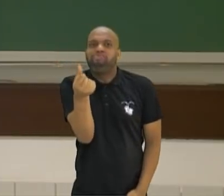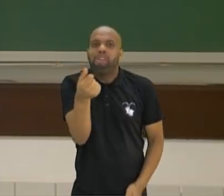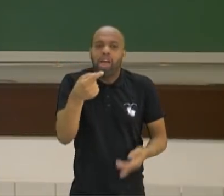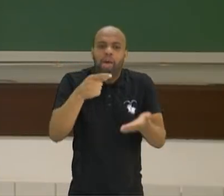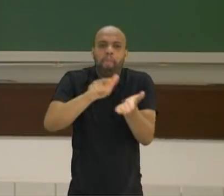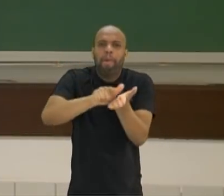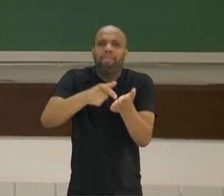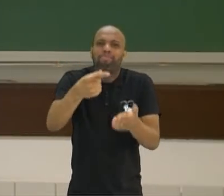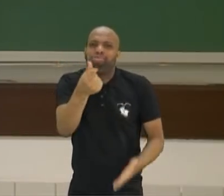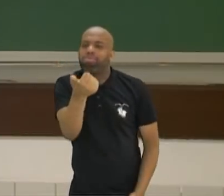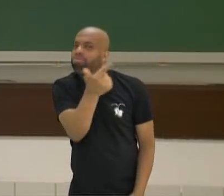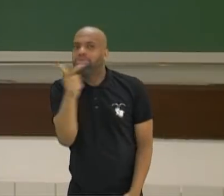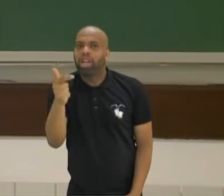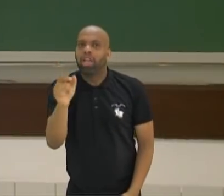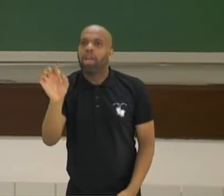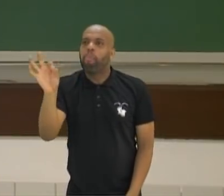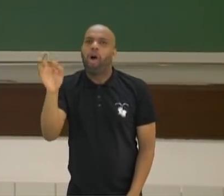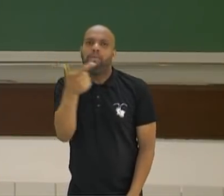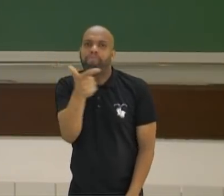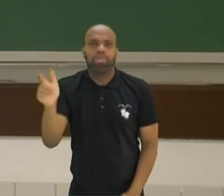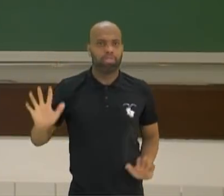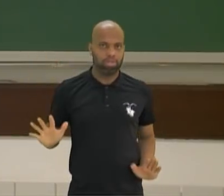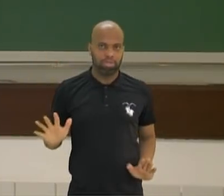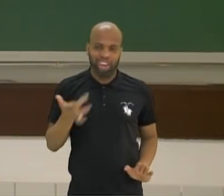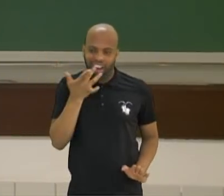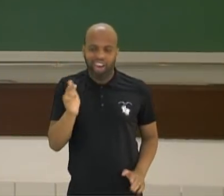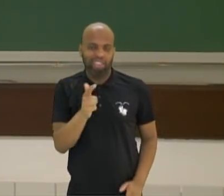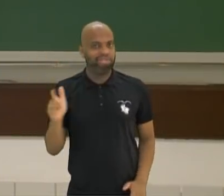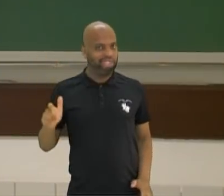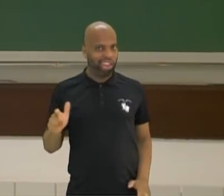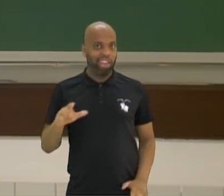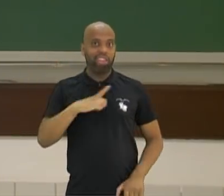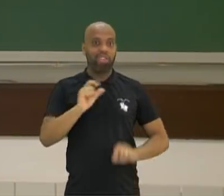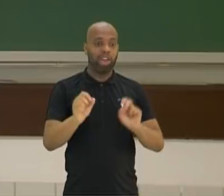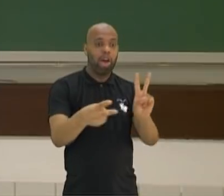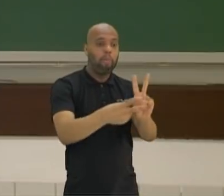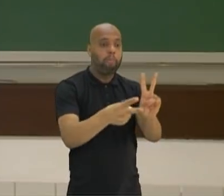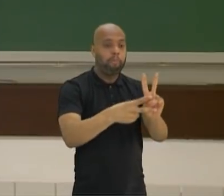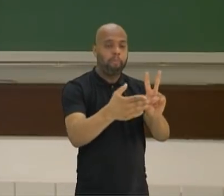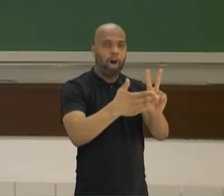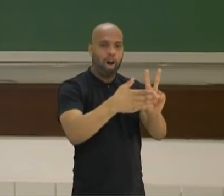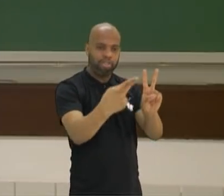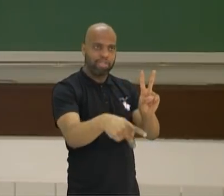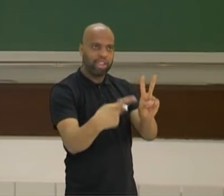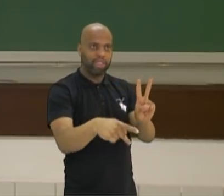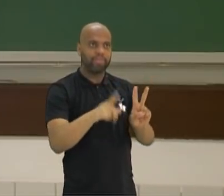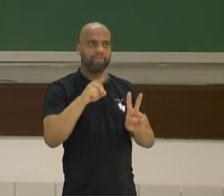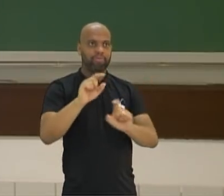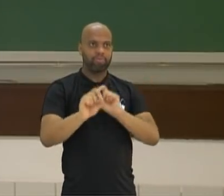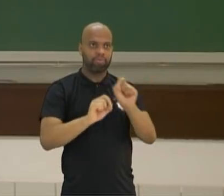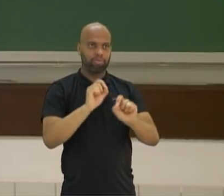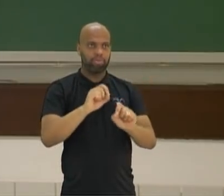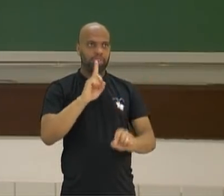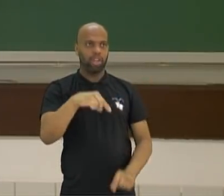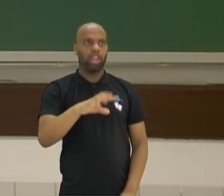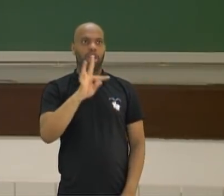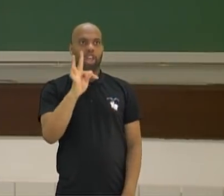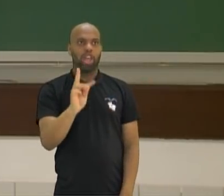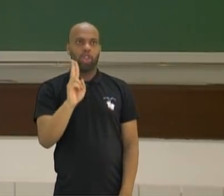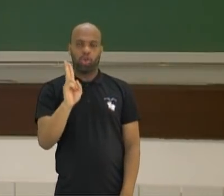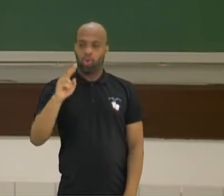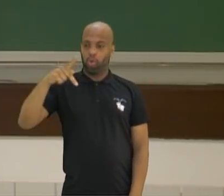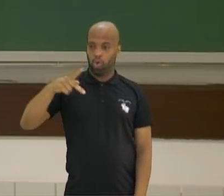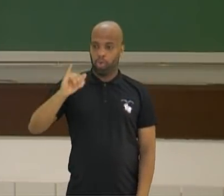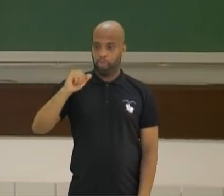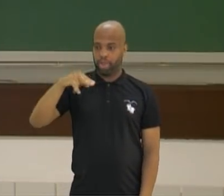papel moeda, coisa assim. Os tupiniquins, que eram bastante amigos dos portugueses, esse grupo que vivia aqui,